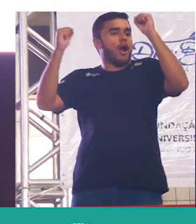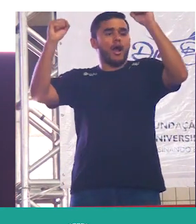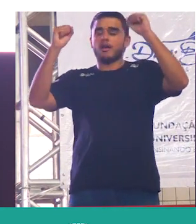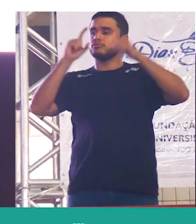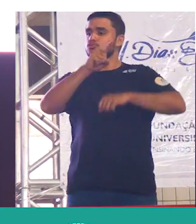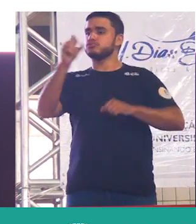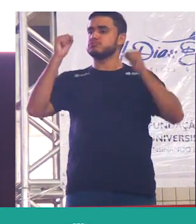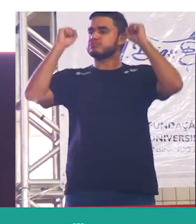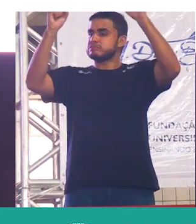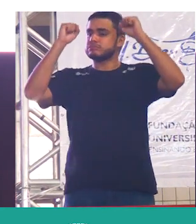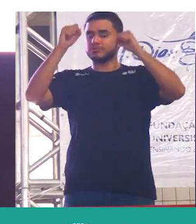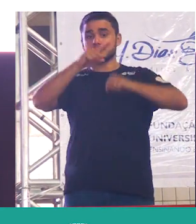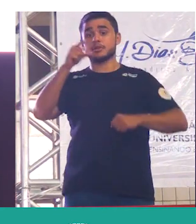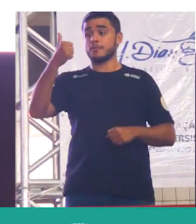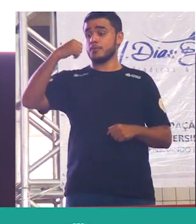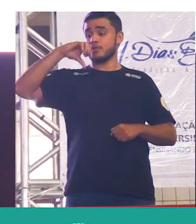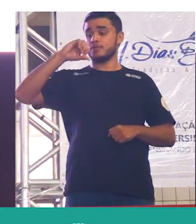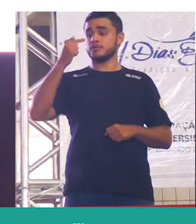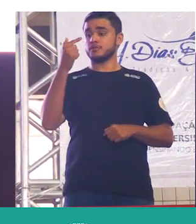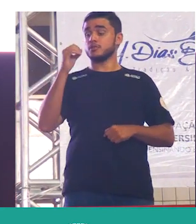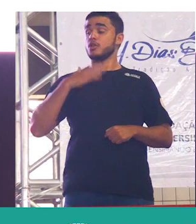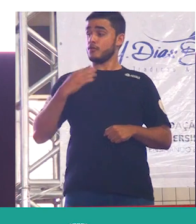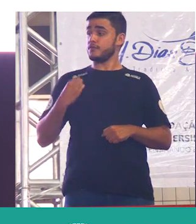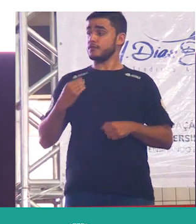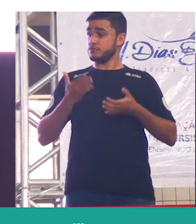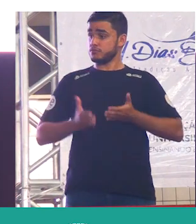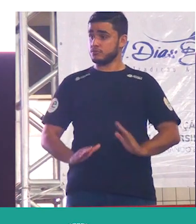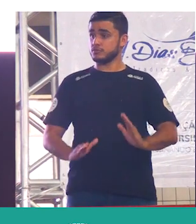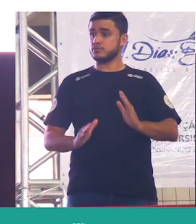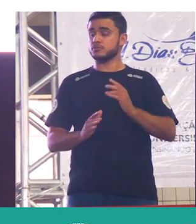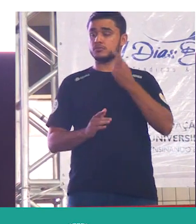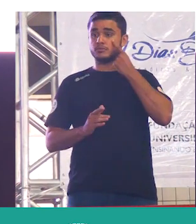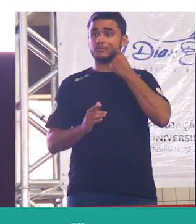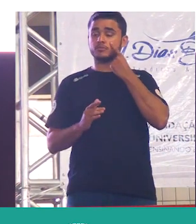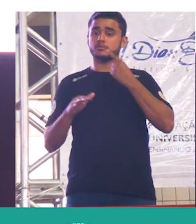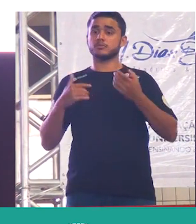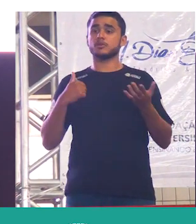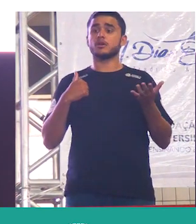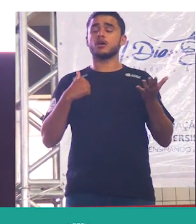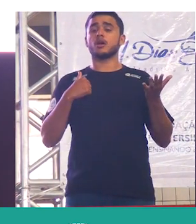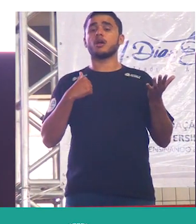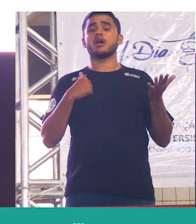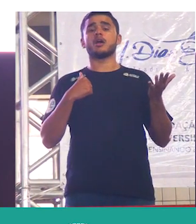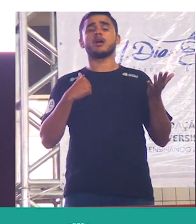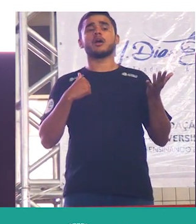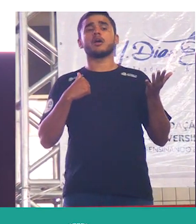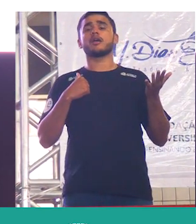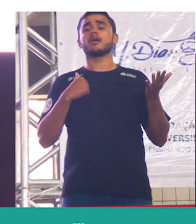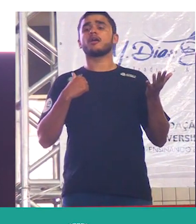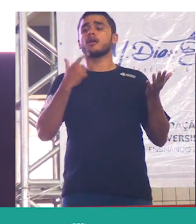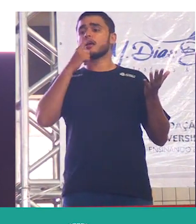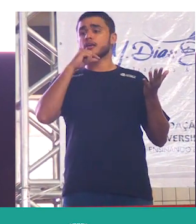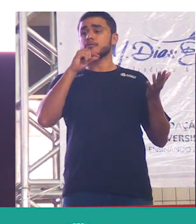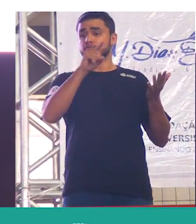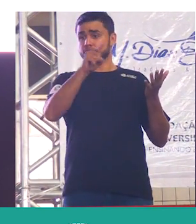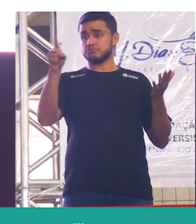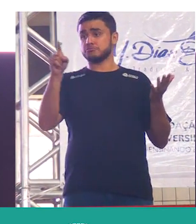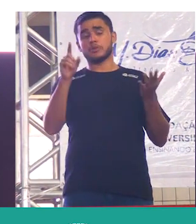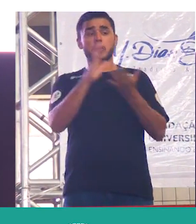grande. Quem naquela época já era nascido, bem mais jovem do que é hoje, obviamente, lembra-se